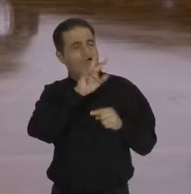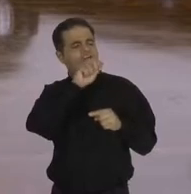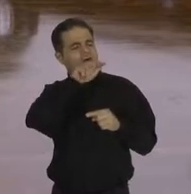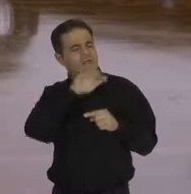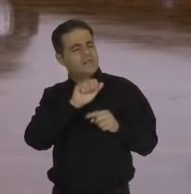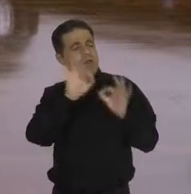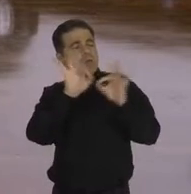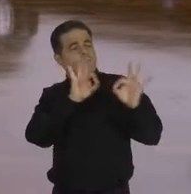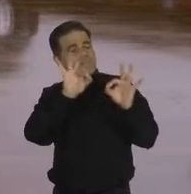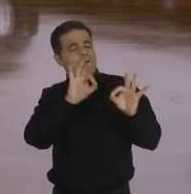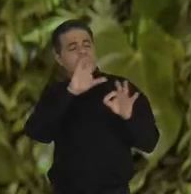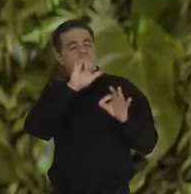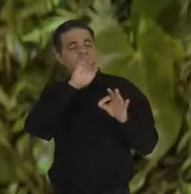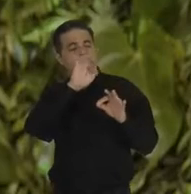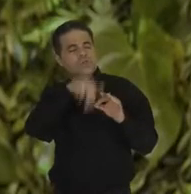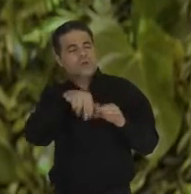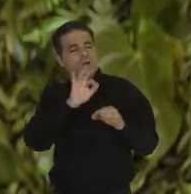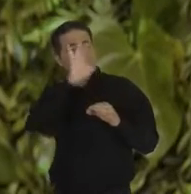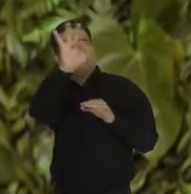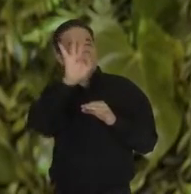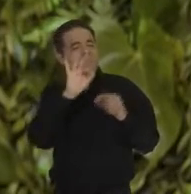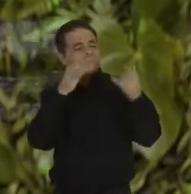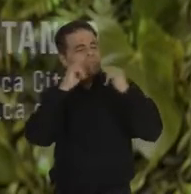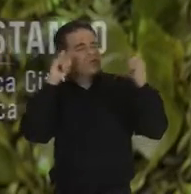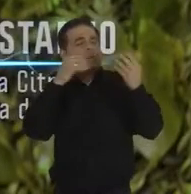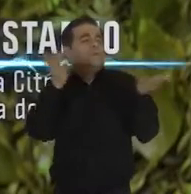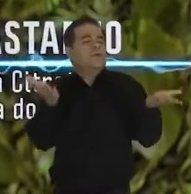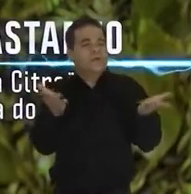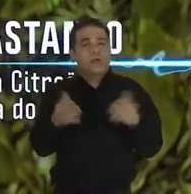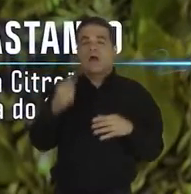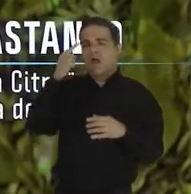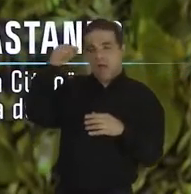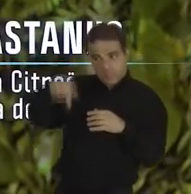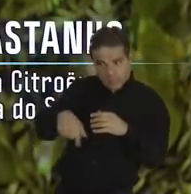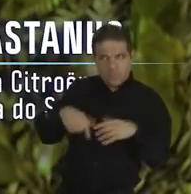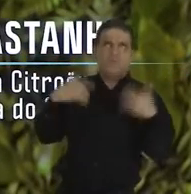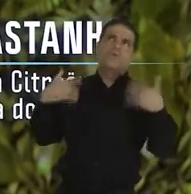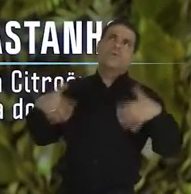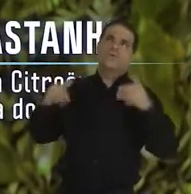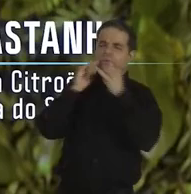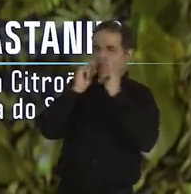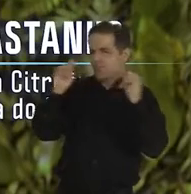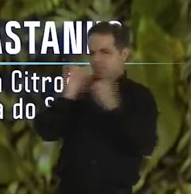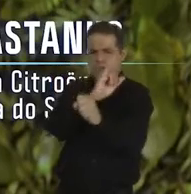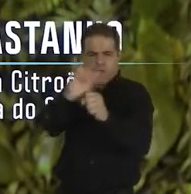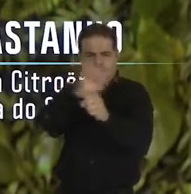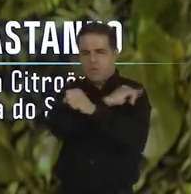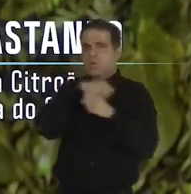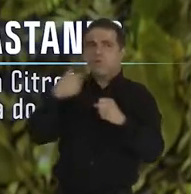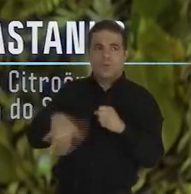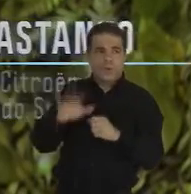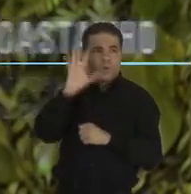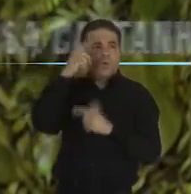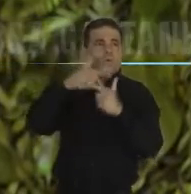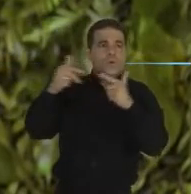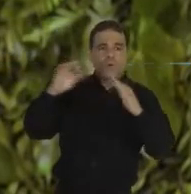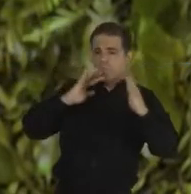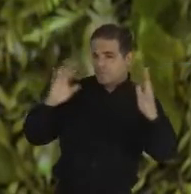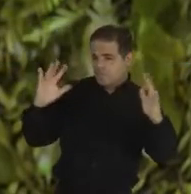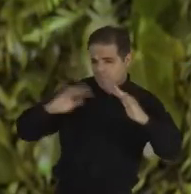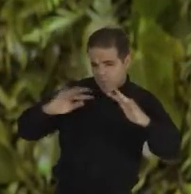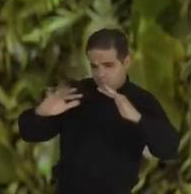os planos da Citroen para nós temos uma foto para Sérgio a global de eletrificação e de soluções de mobilidade